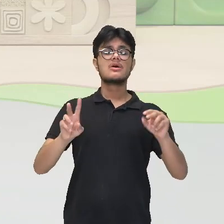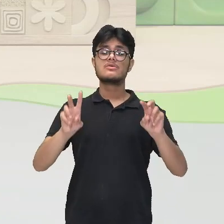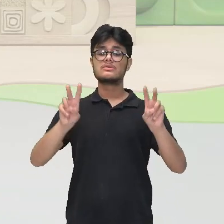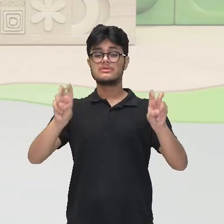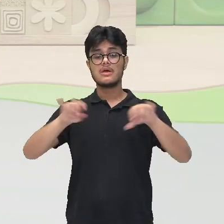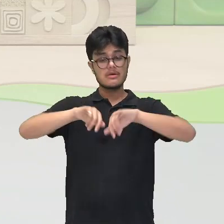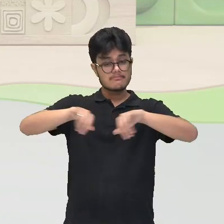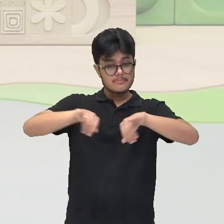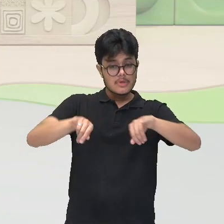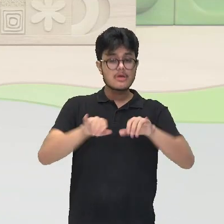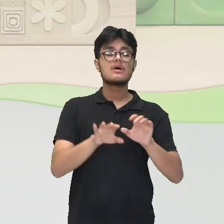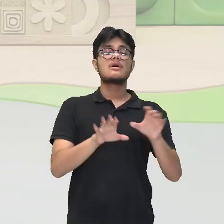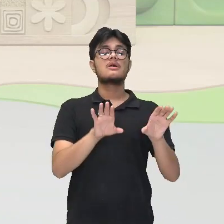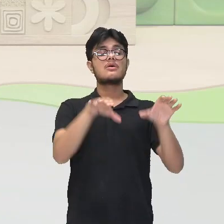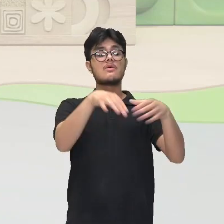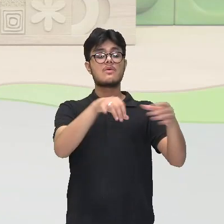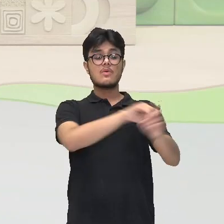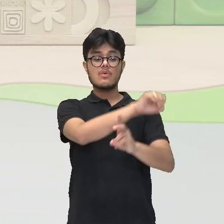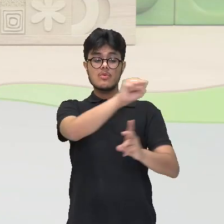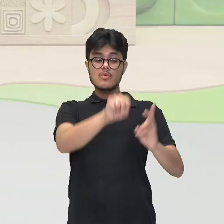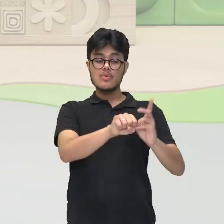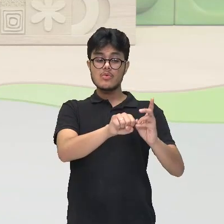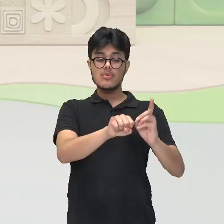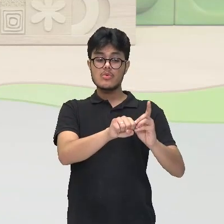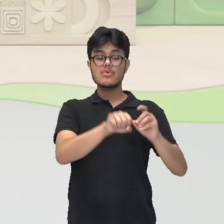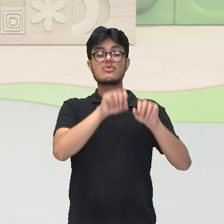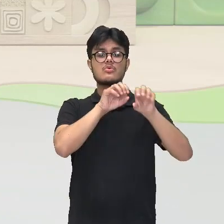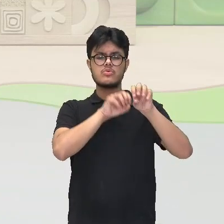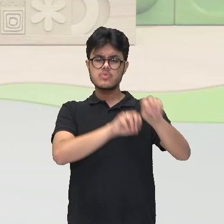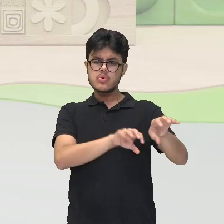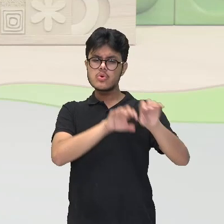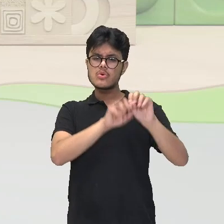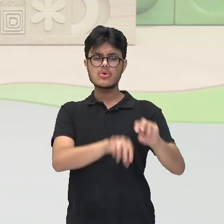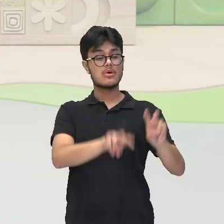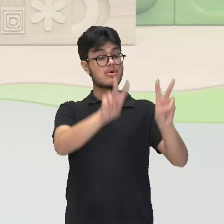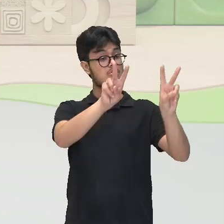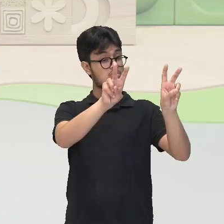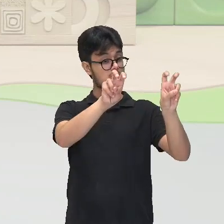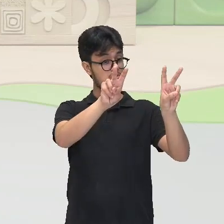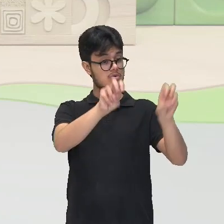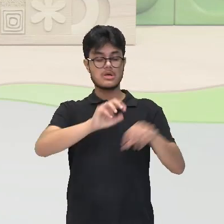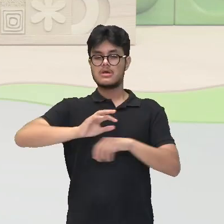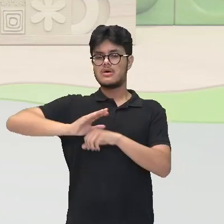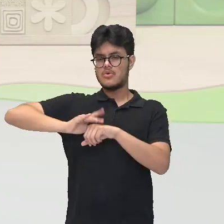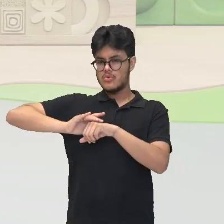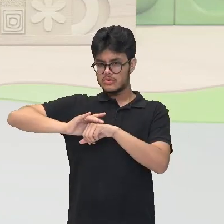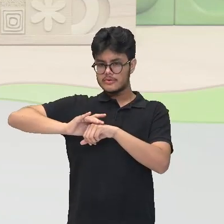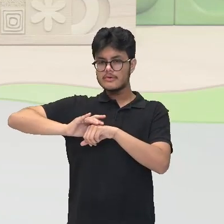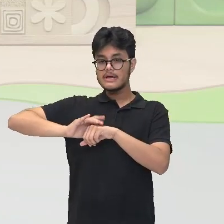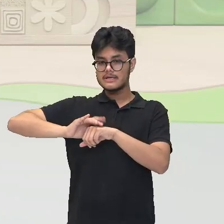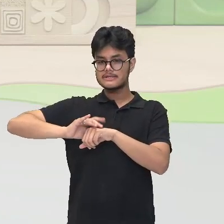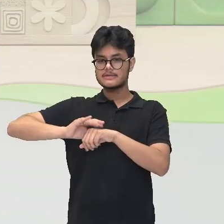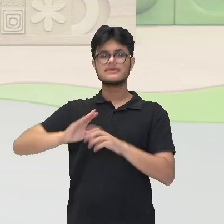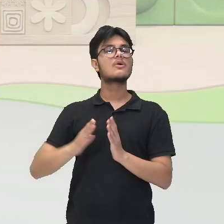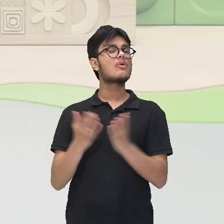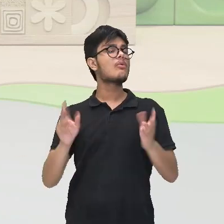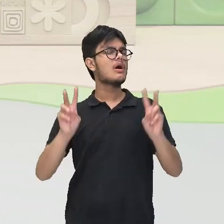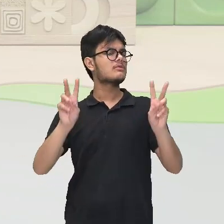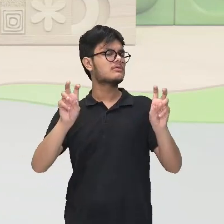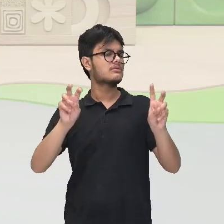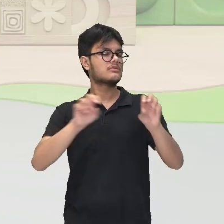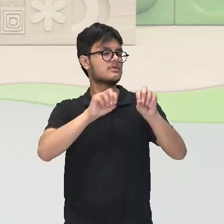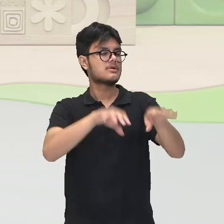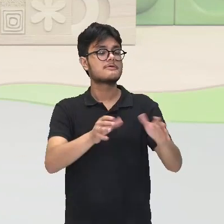com a sociedade, levando conhecimento sobre algo, sobre aquilo que está sendo tratado